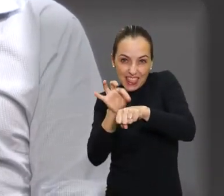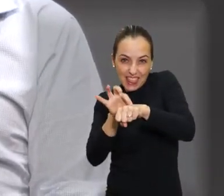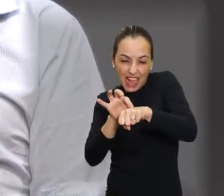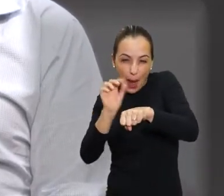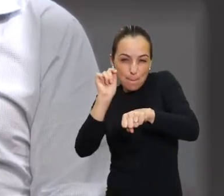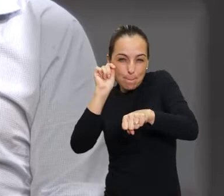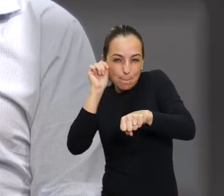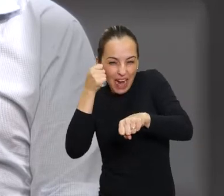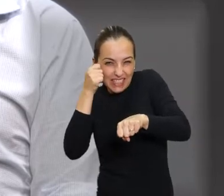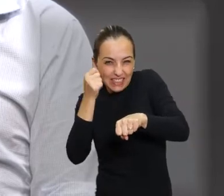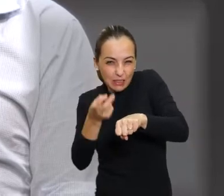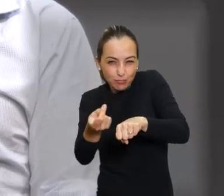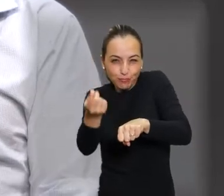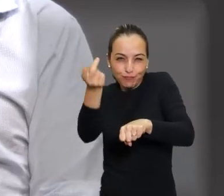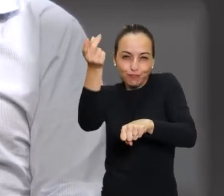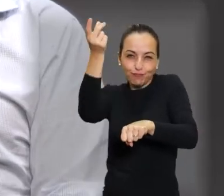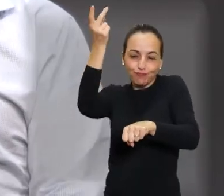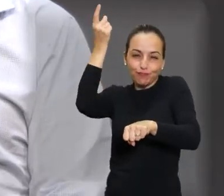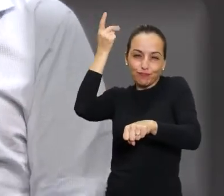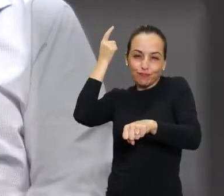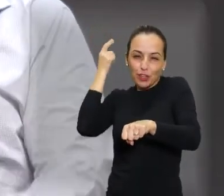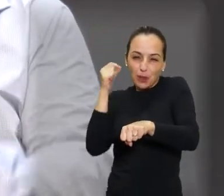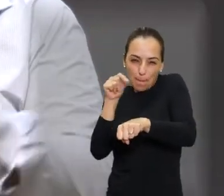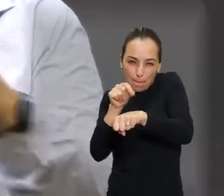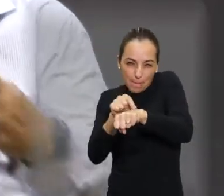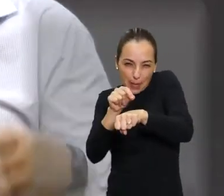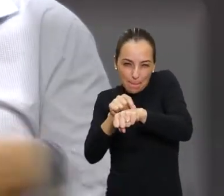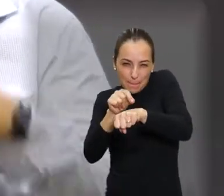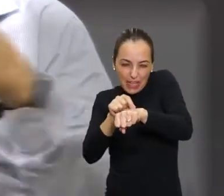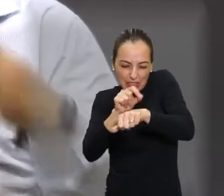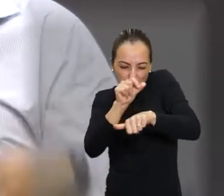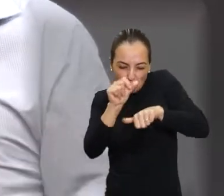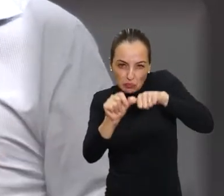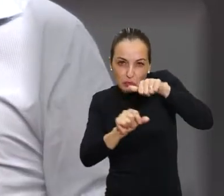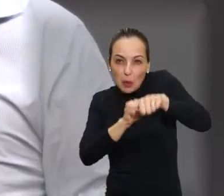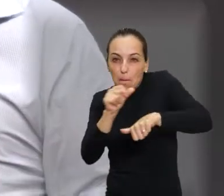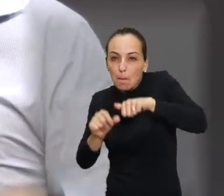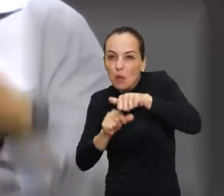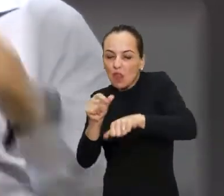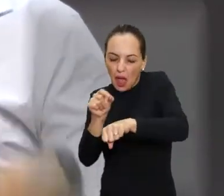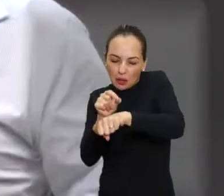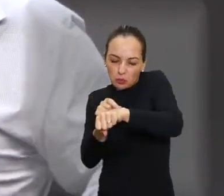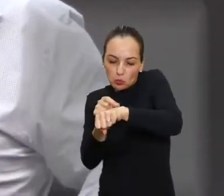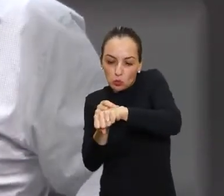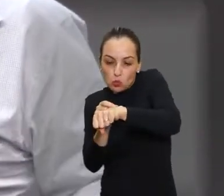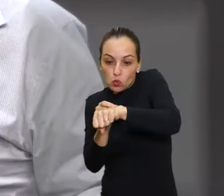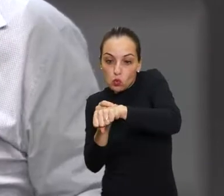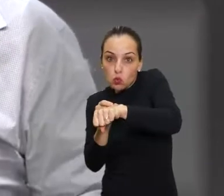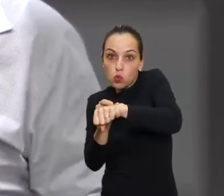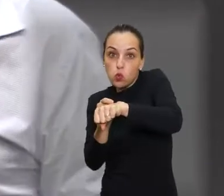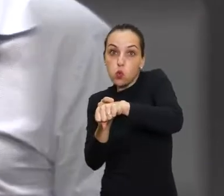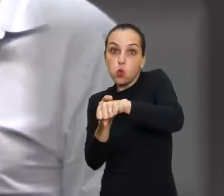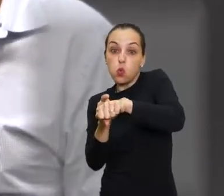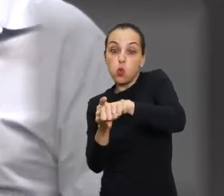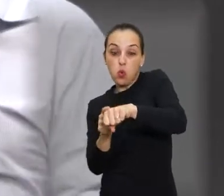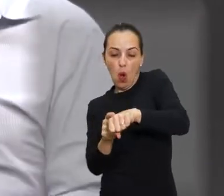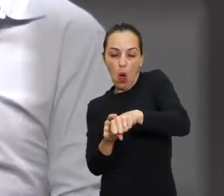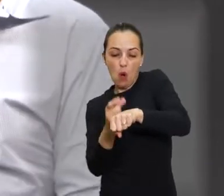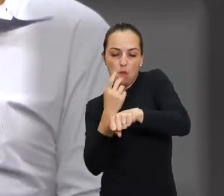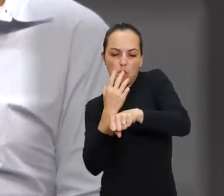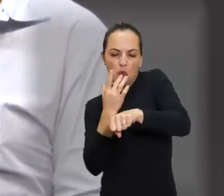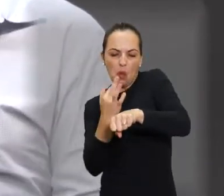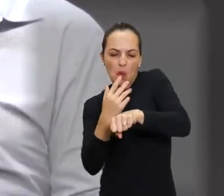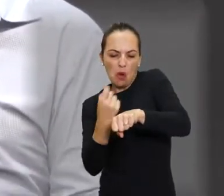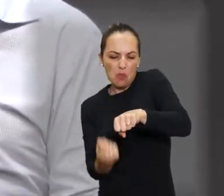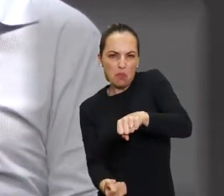aquelas pintas pretas que eventualmente você tinha desde o nascimento, não apareceu, mas que começam a